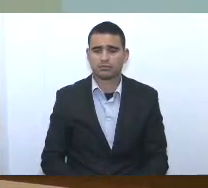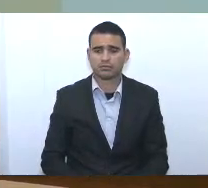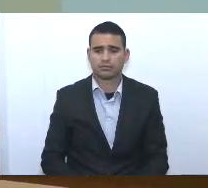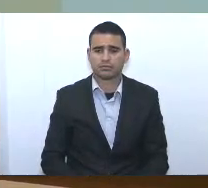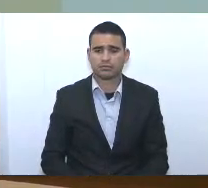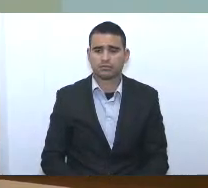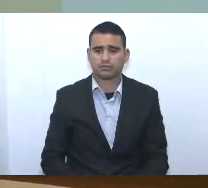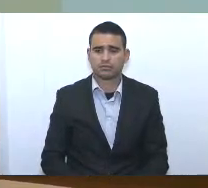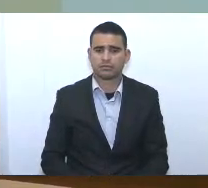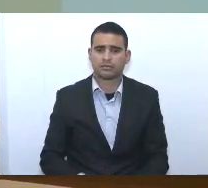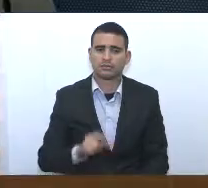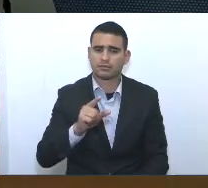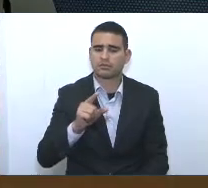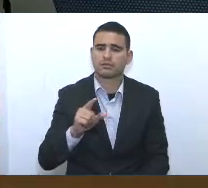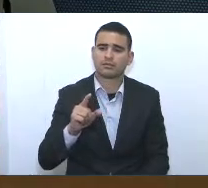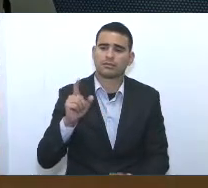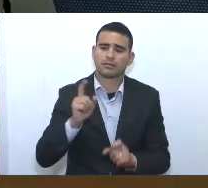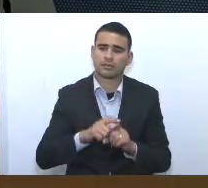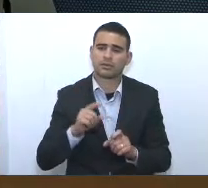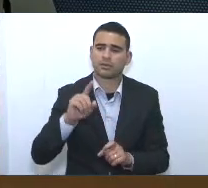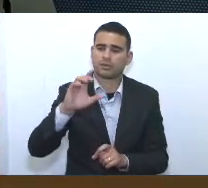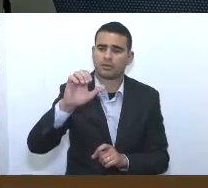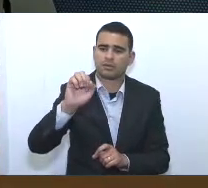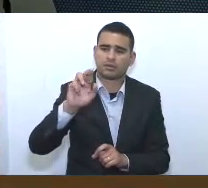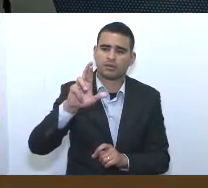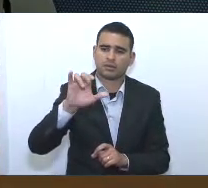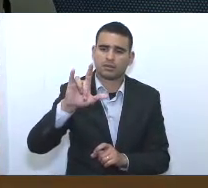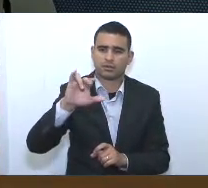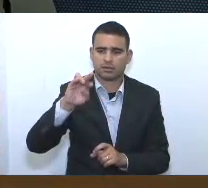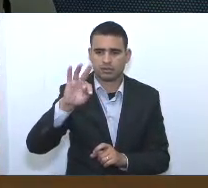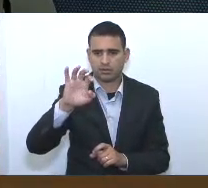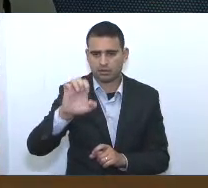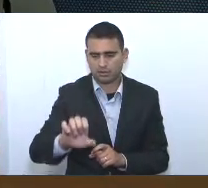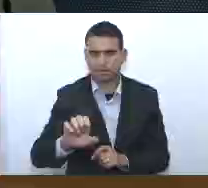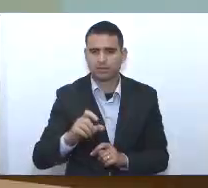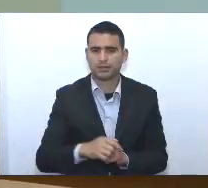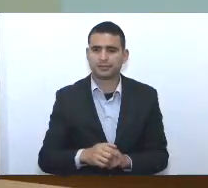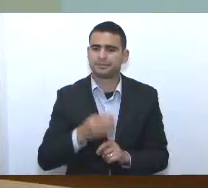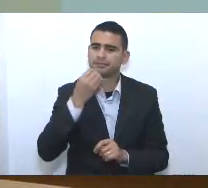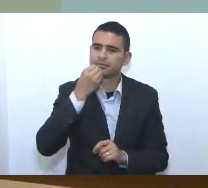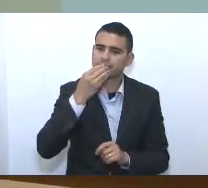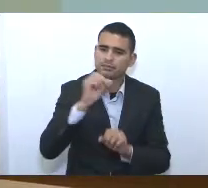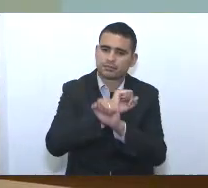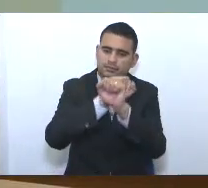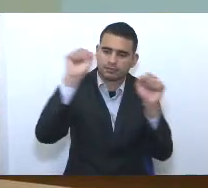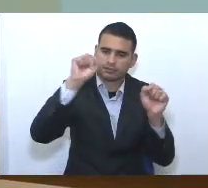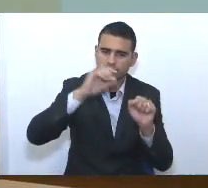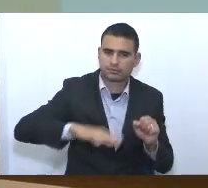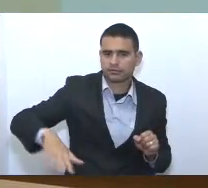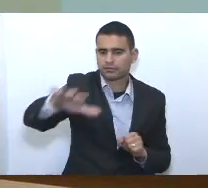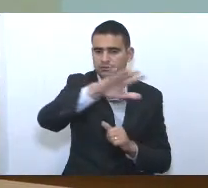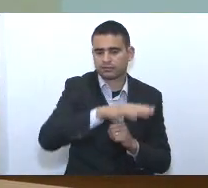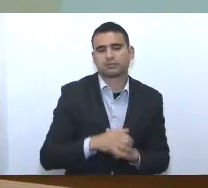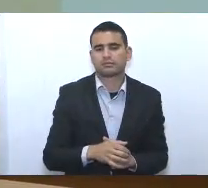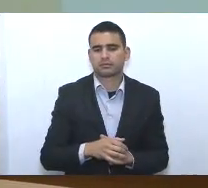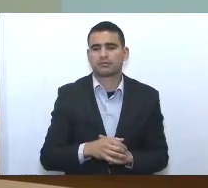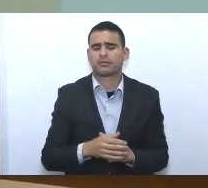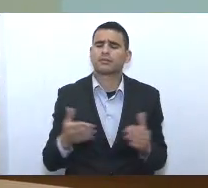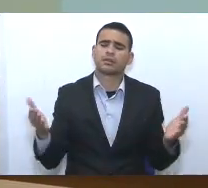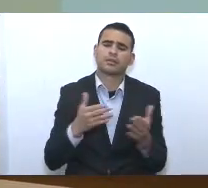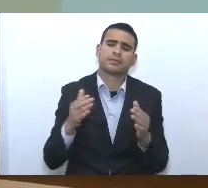senhor doutor Carnite, demais presentes, bom dia a todos. O que me faz vir questionar,